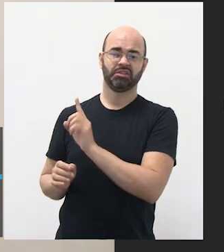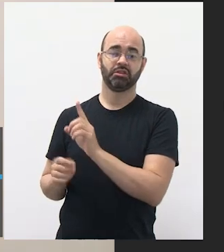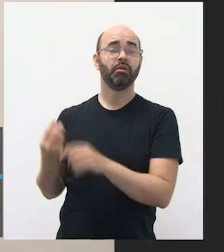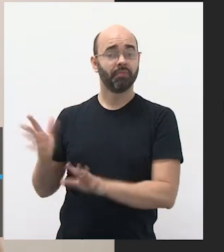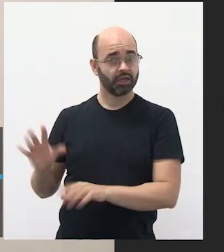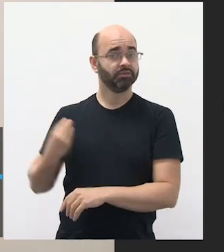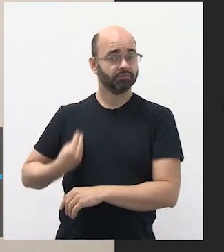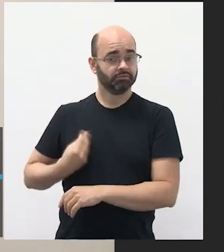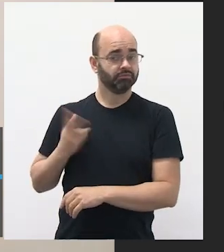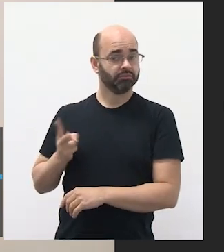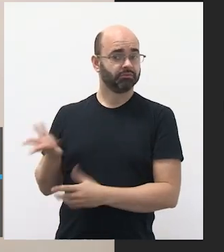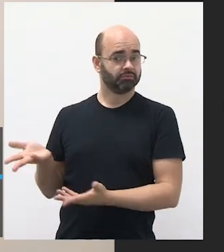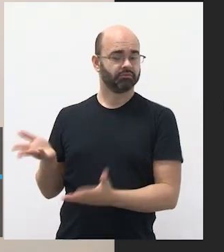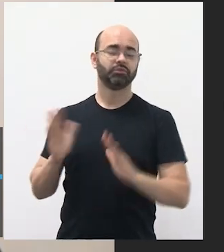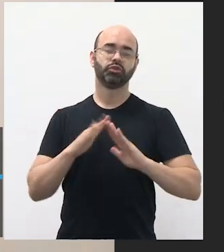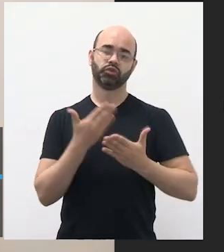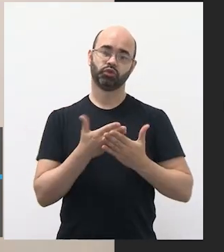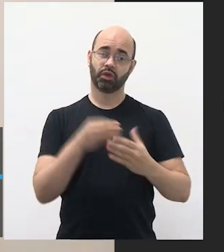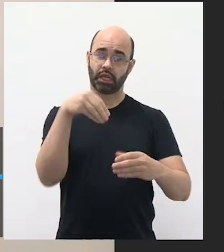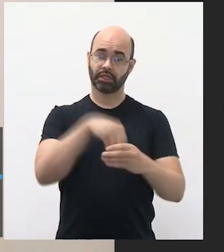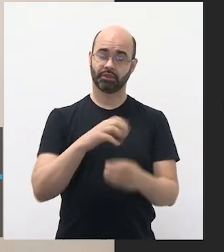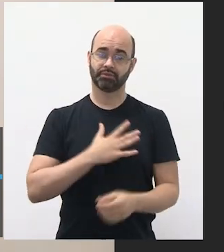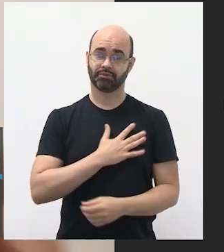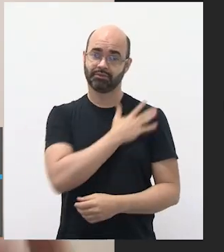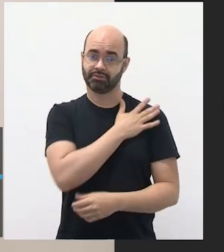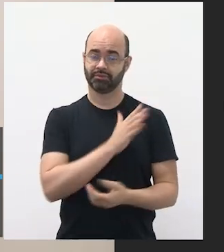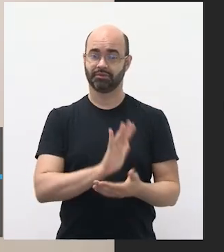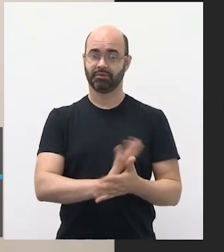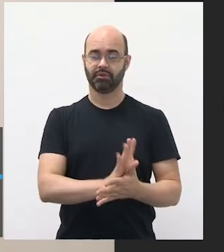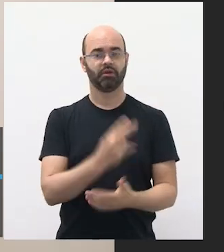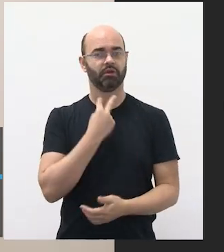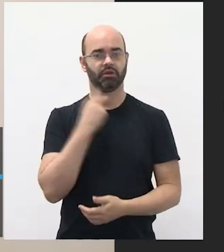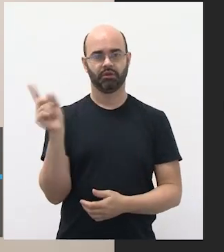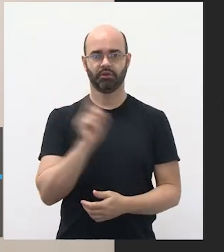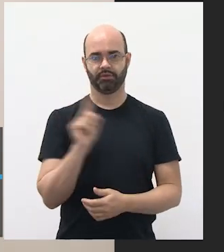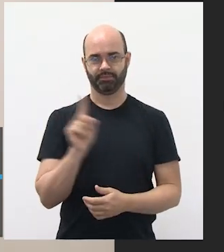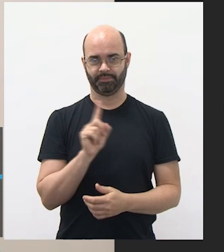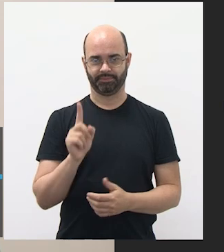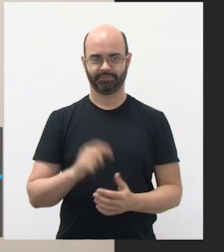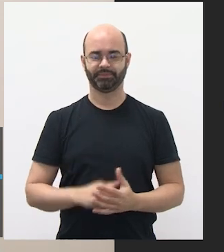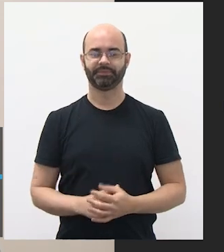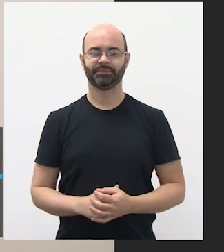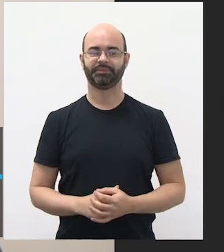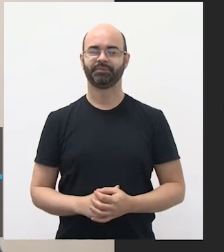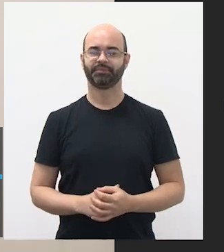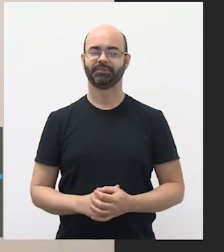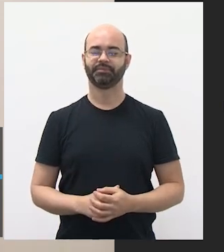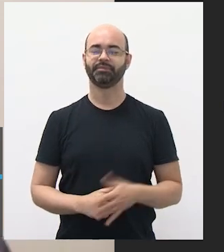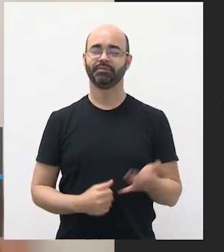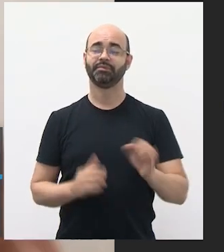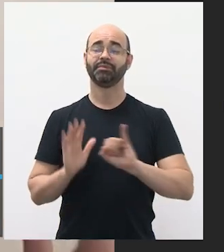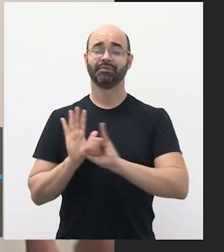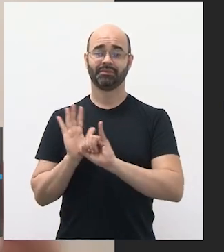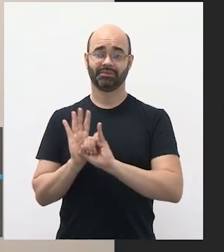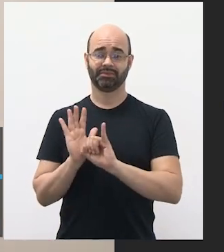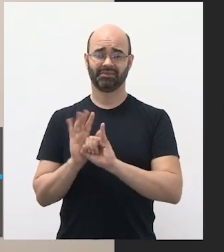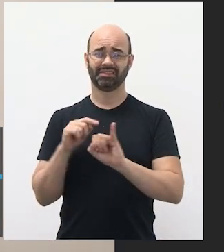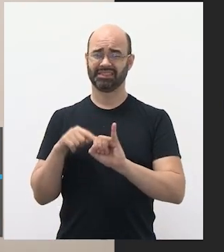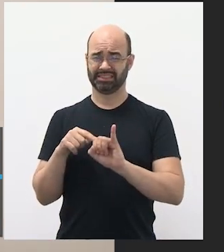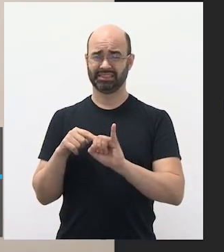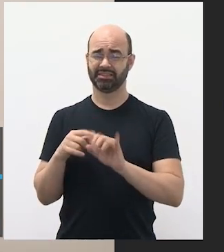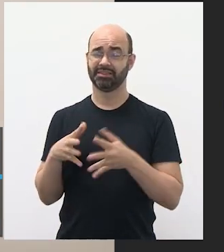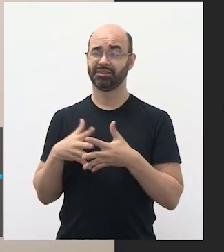um lugar de discriminação. De âmbito geral, né, vale lembrar que as identidades são muito complexas, como o